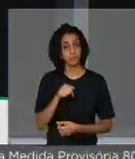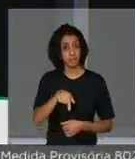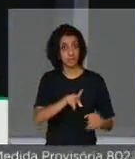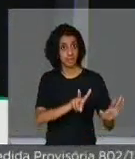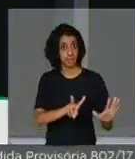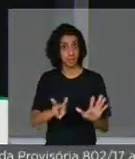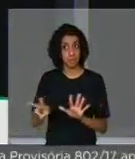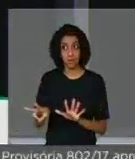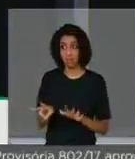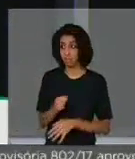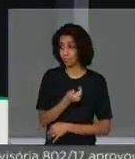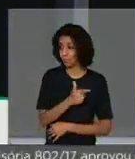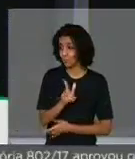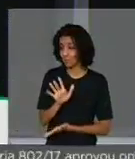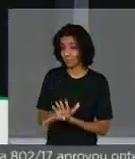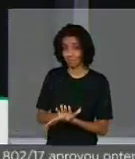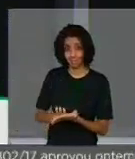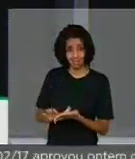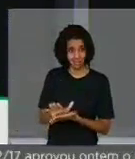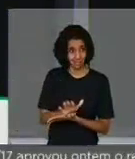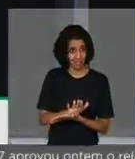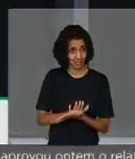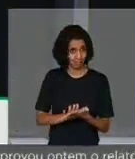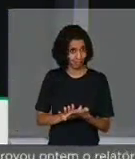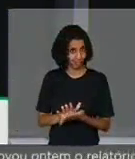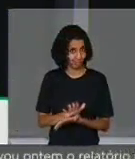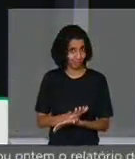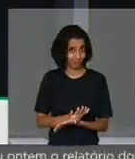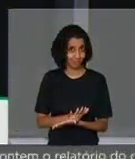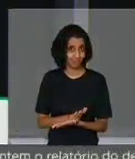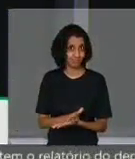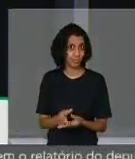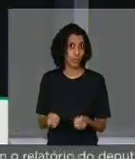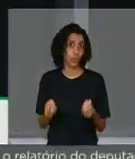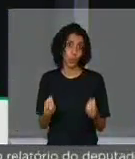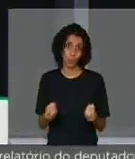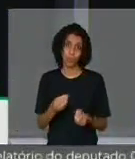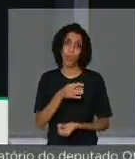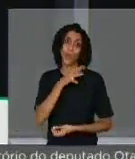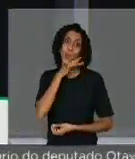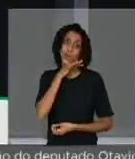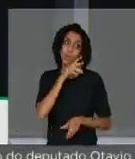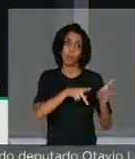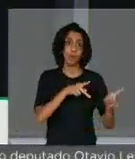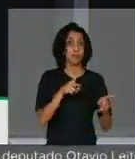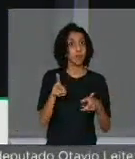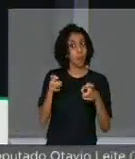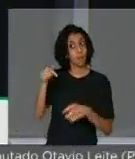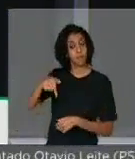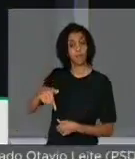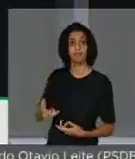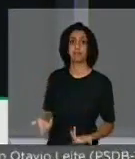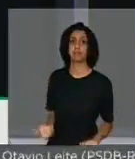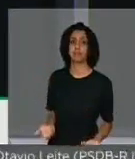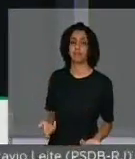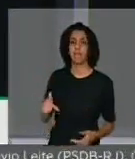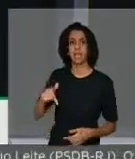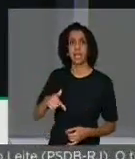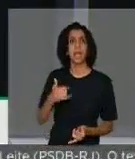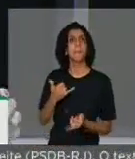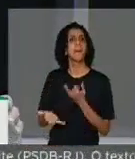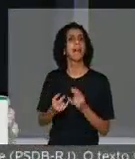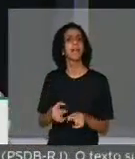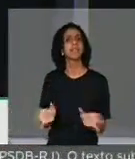semana desidratada como essa vai pegar muito mal. Estamos aqui, parece que no bloco